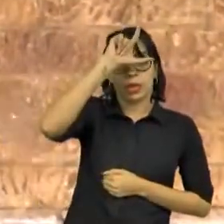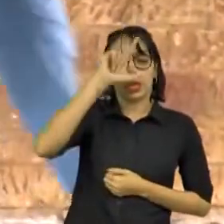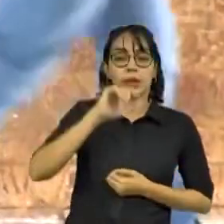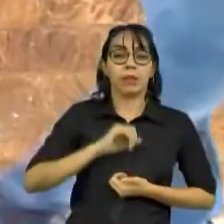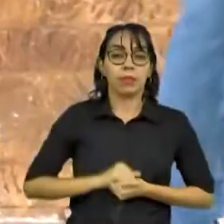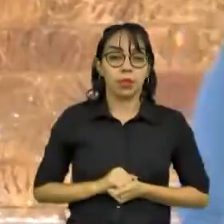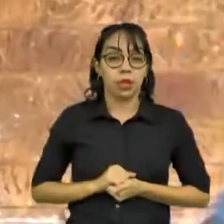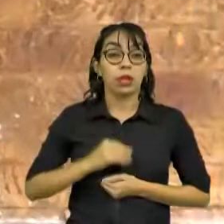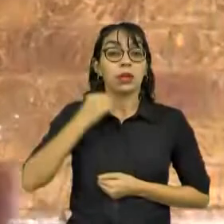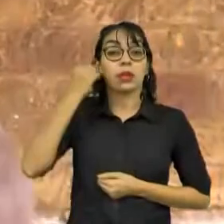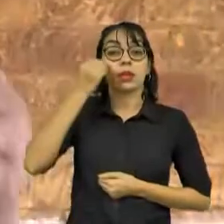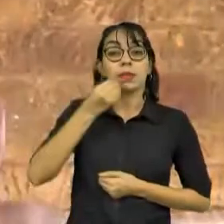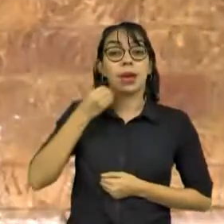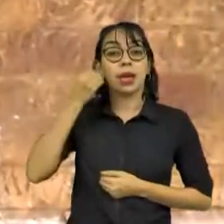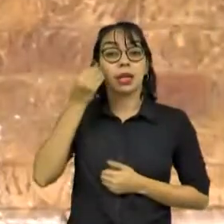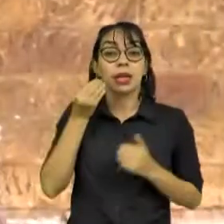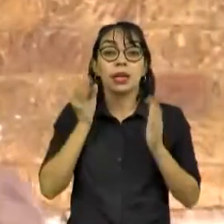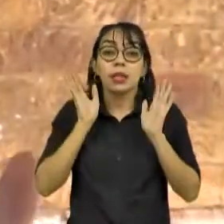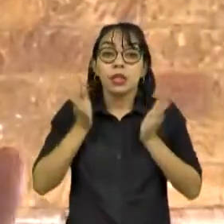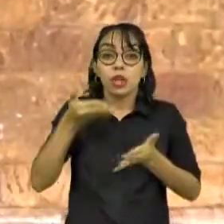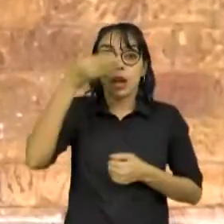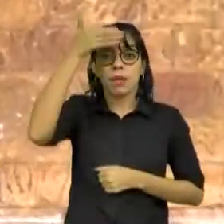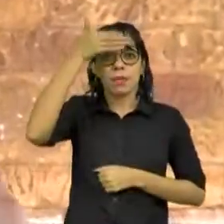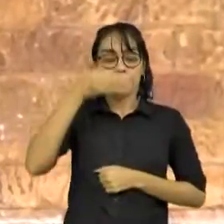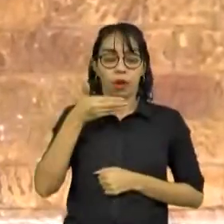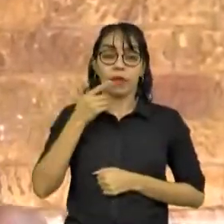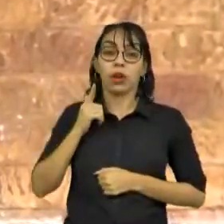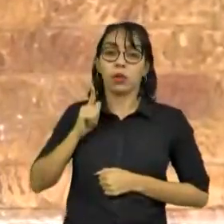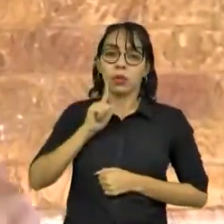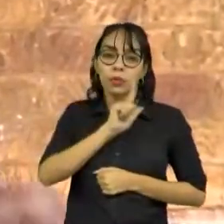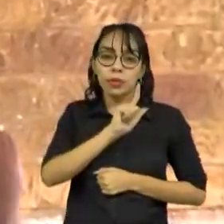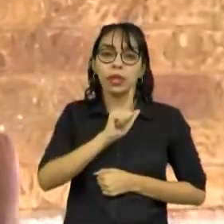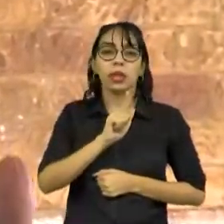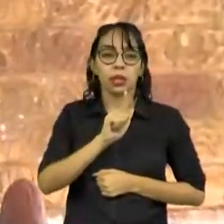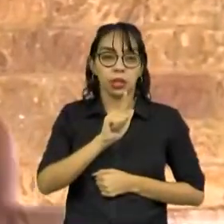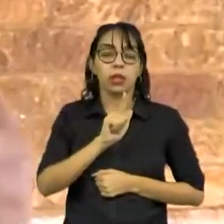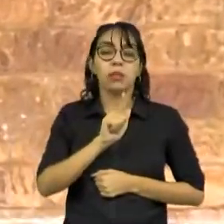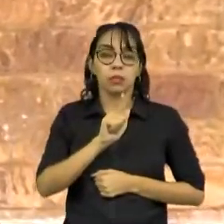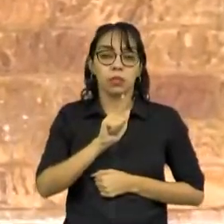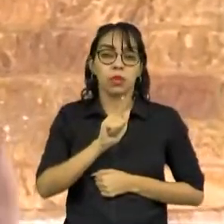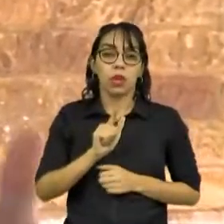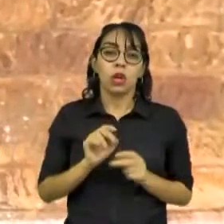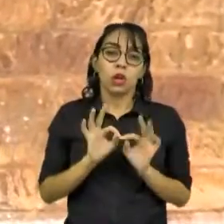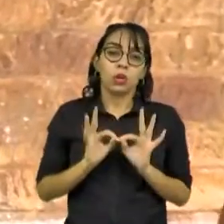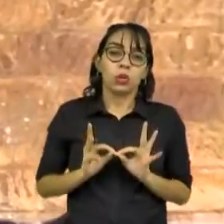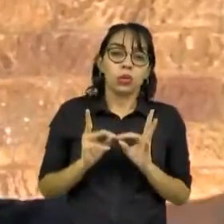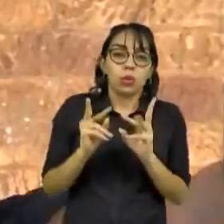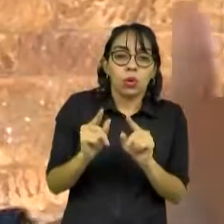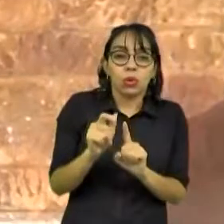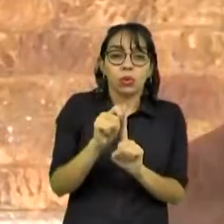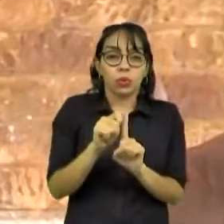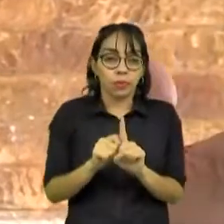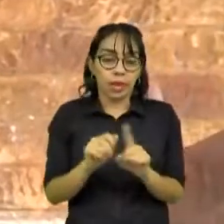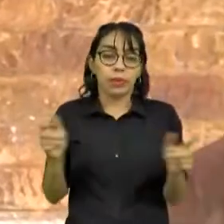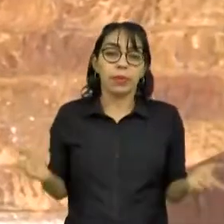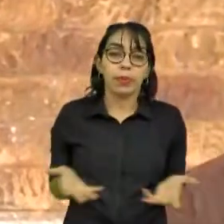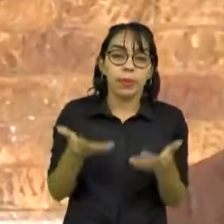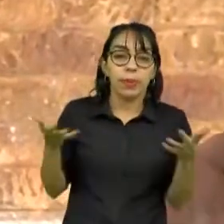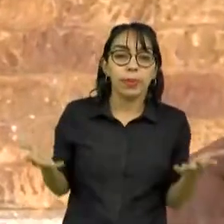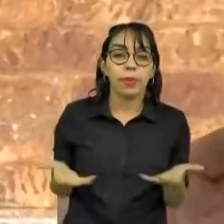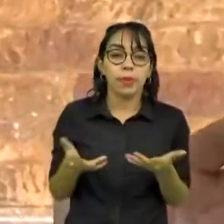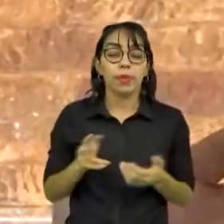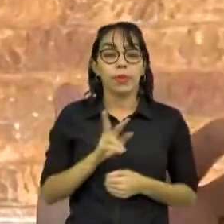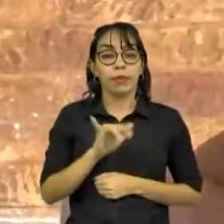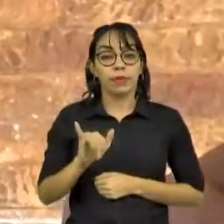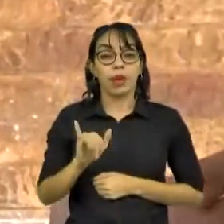experiência comprovada para suprir exatamente essa demanda de autoestação e para, quem sabe, a